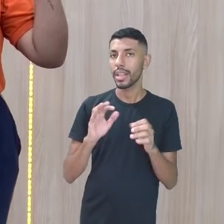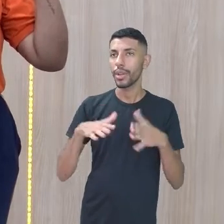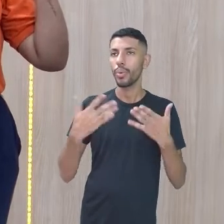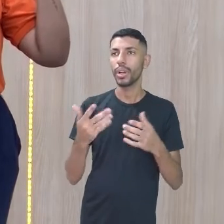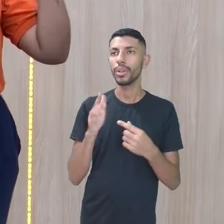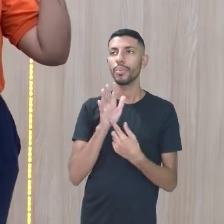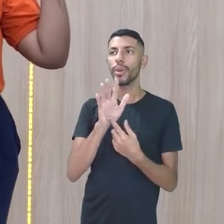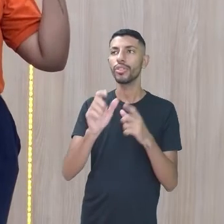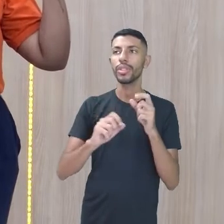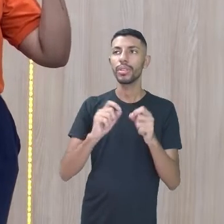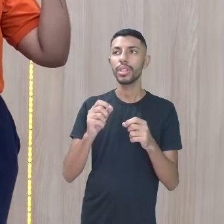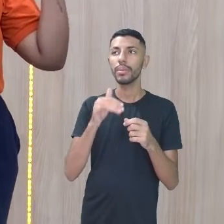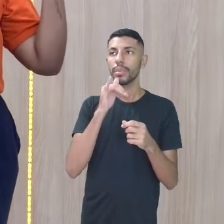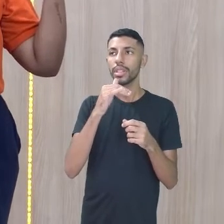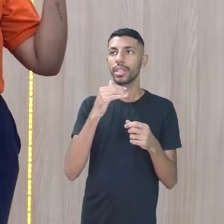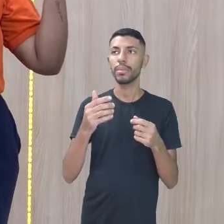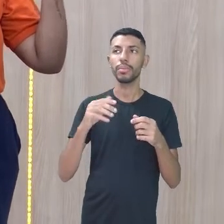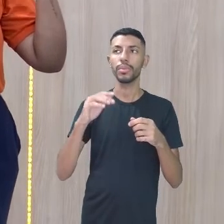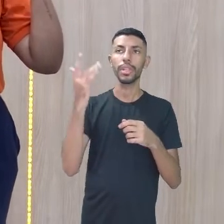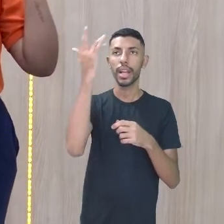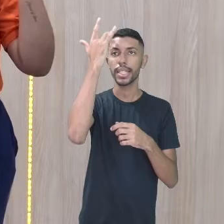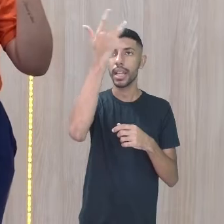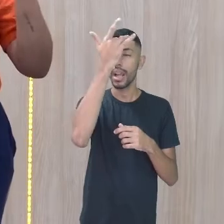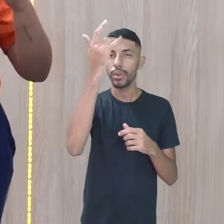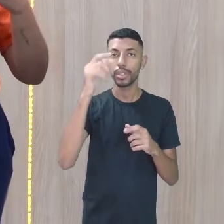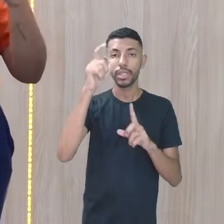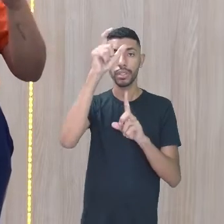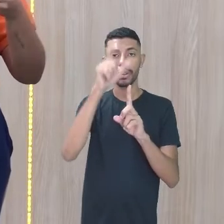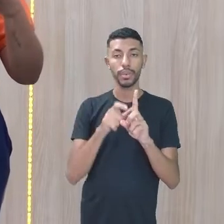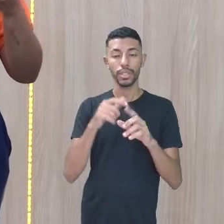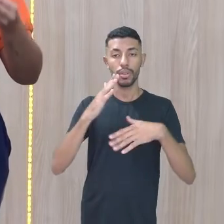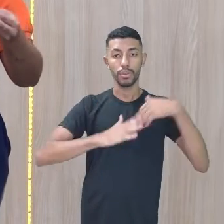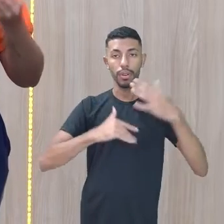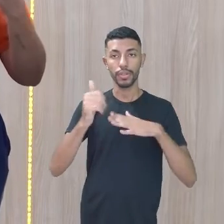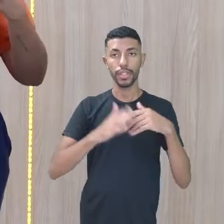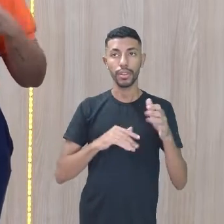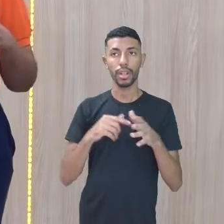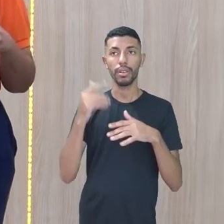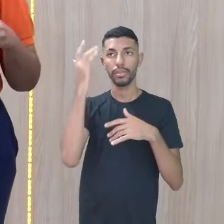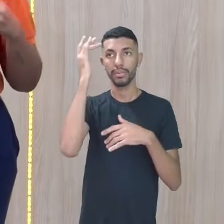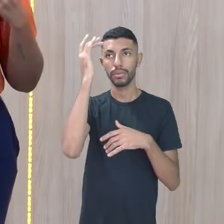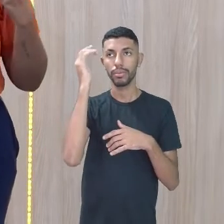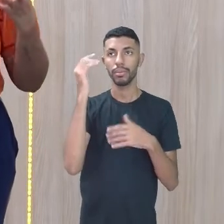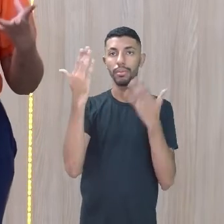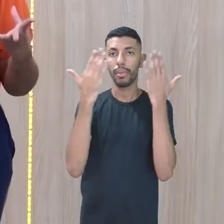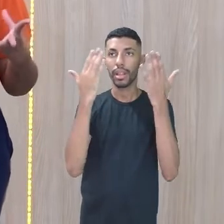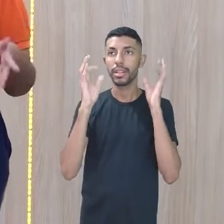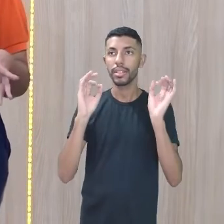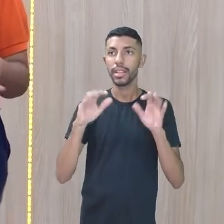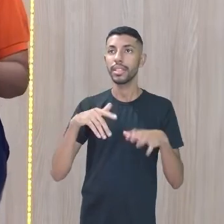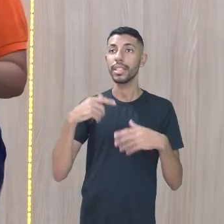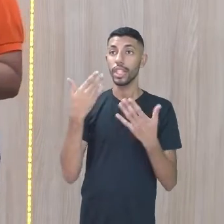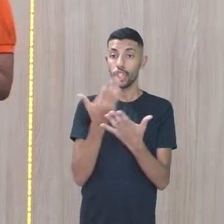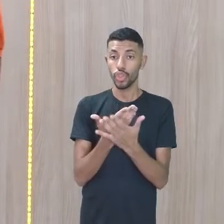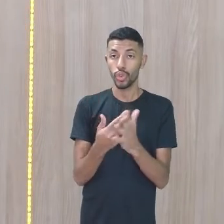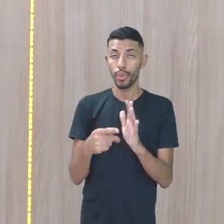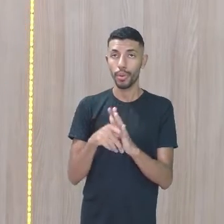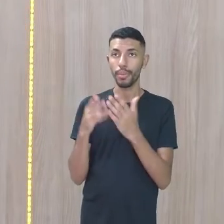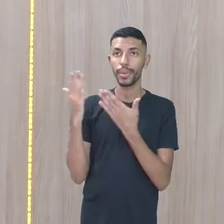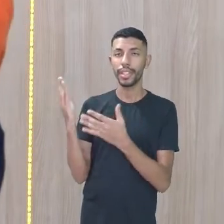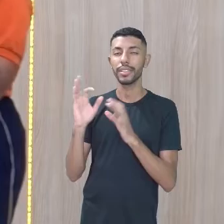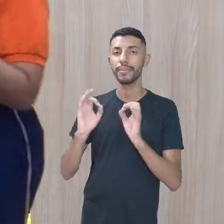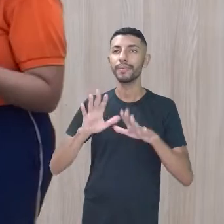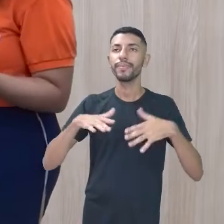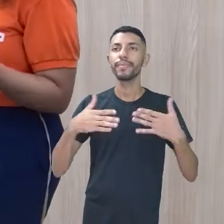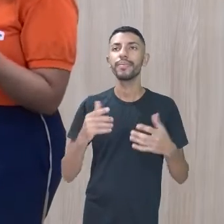questiona a sanidade de um psiquiatra, que é uma pessoa que estudou para fazer aquilo, né?